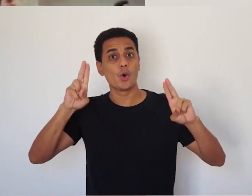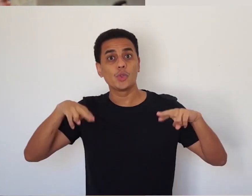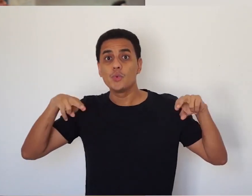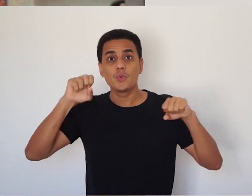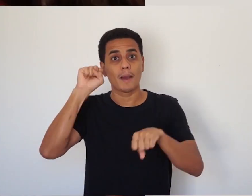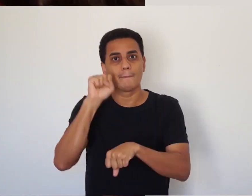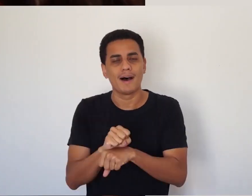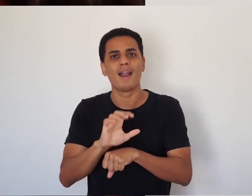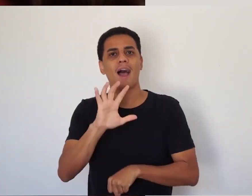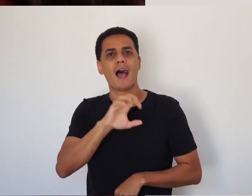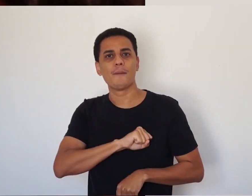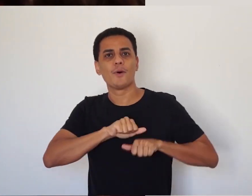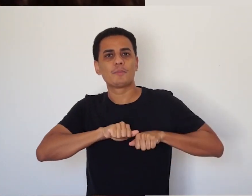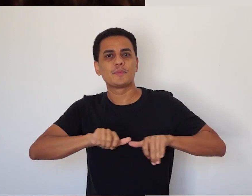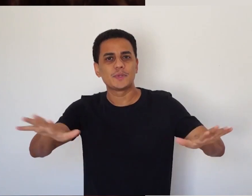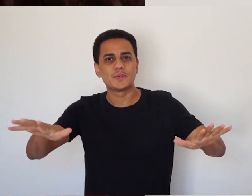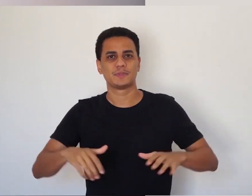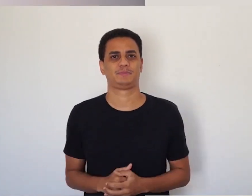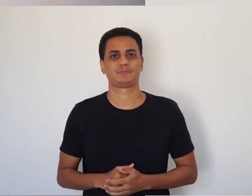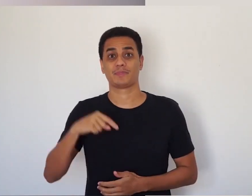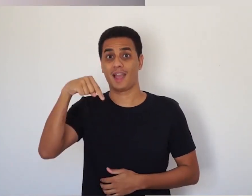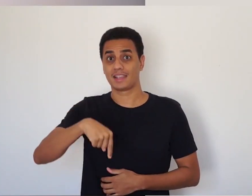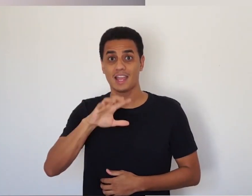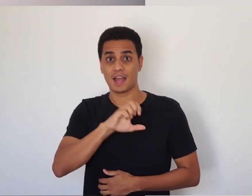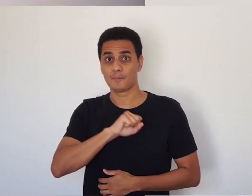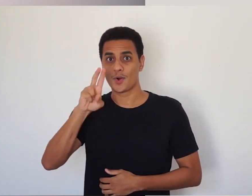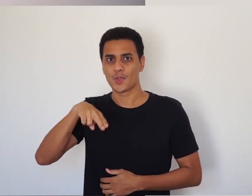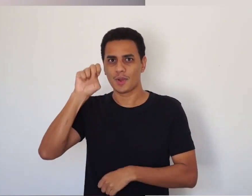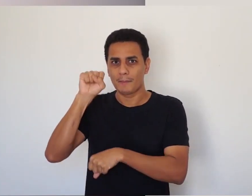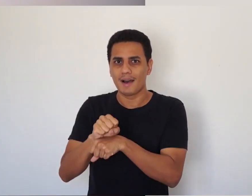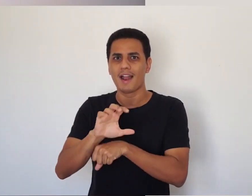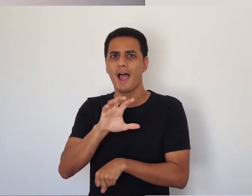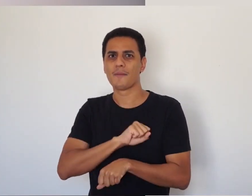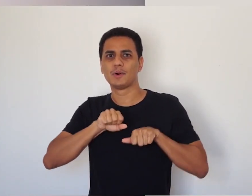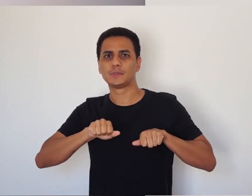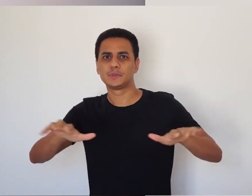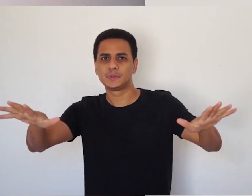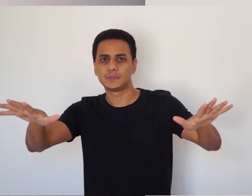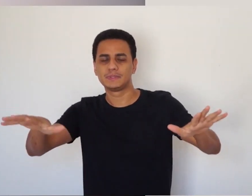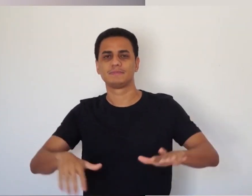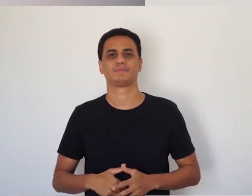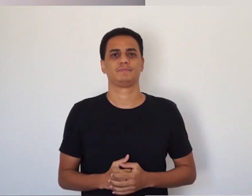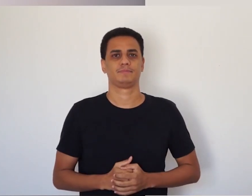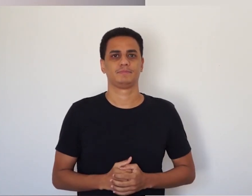que não para, mas multiplica. Aqui o amor não para,